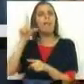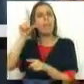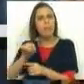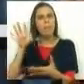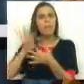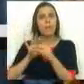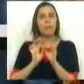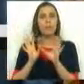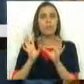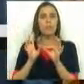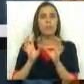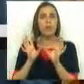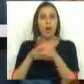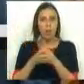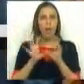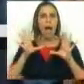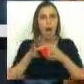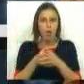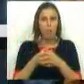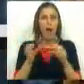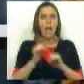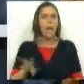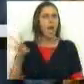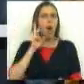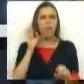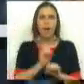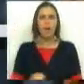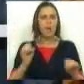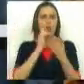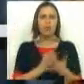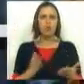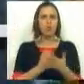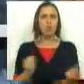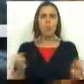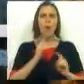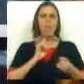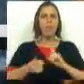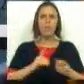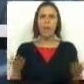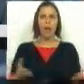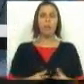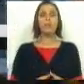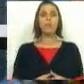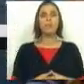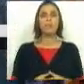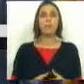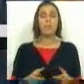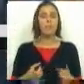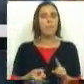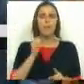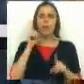a agrupar, sem ninguém ouvir, sem nenhum estudo e sem nenhum diálogo.